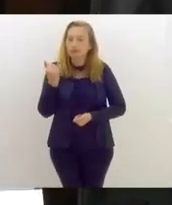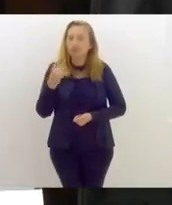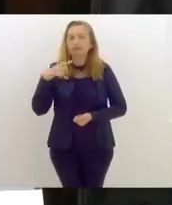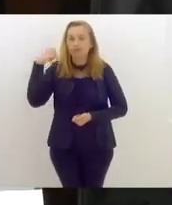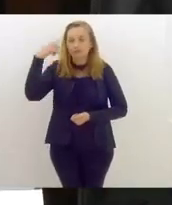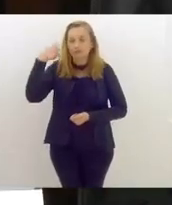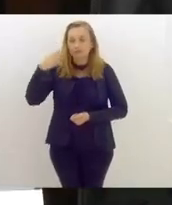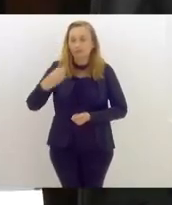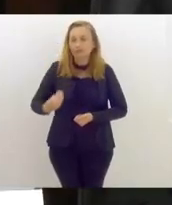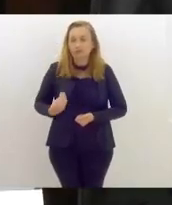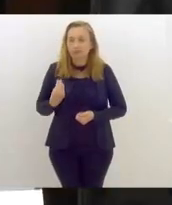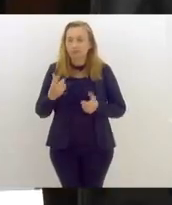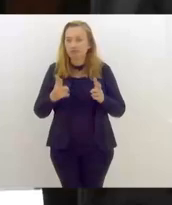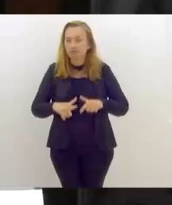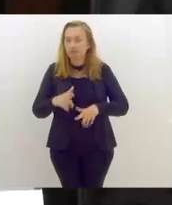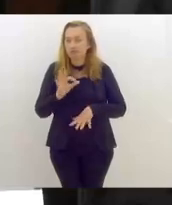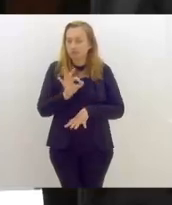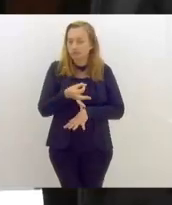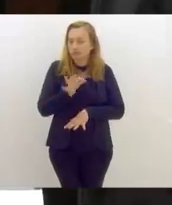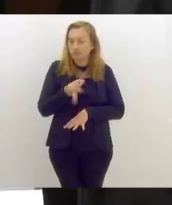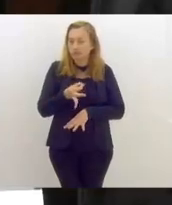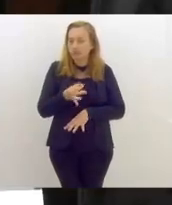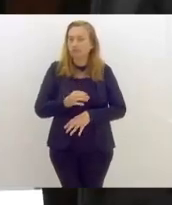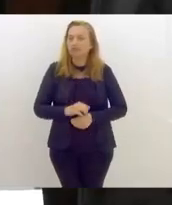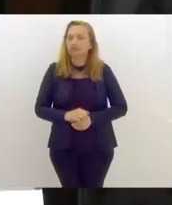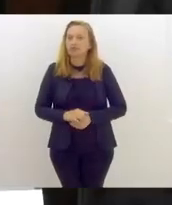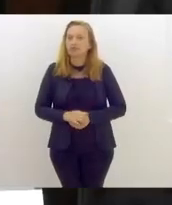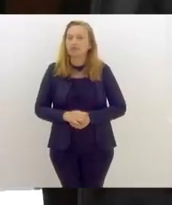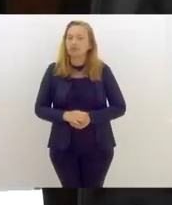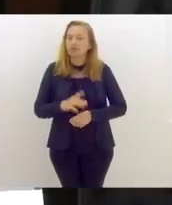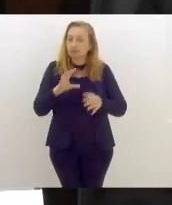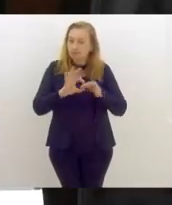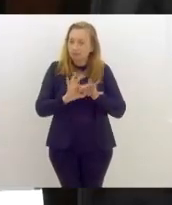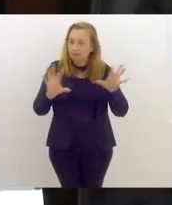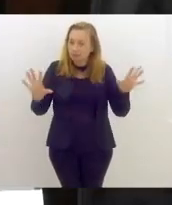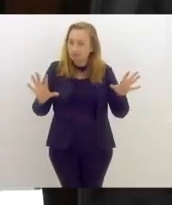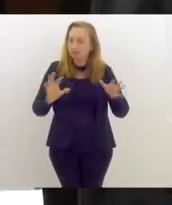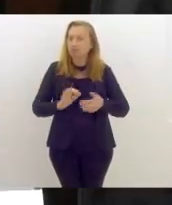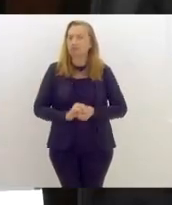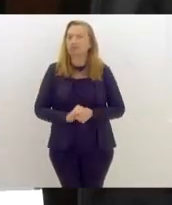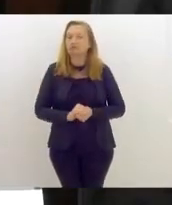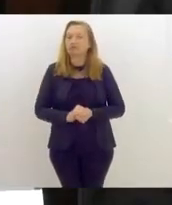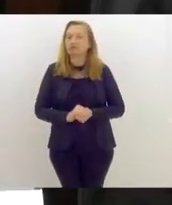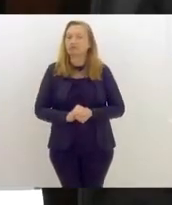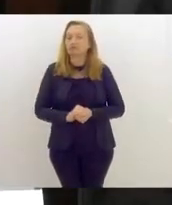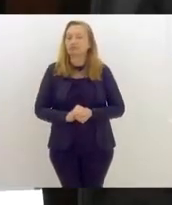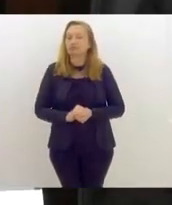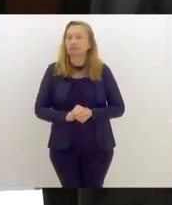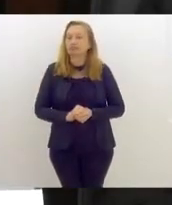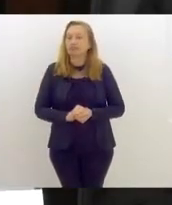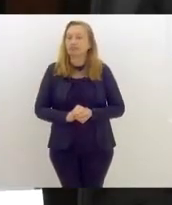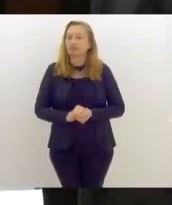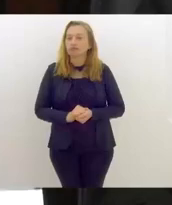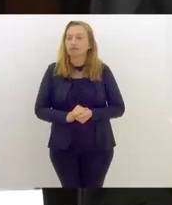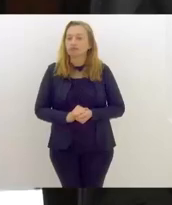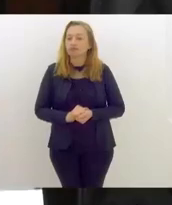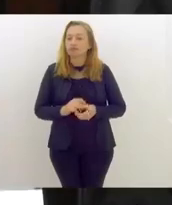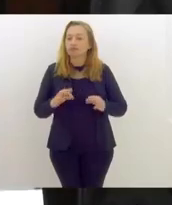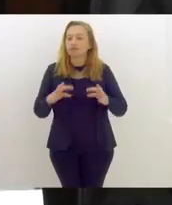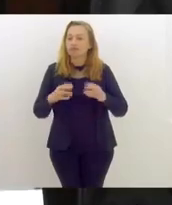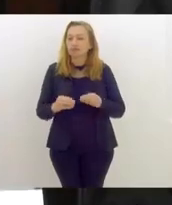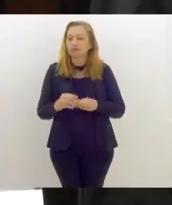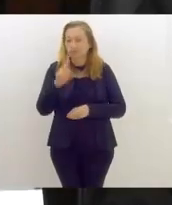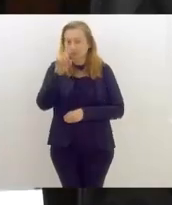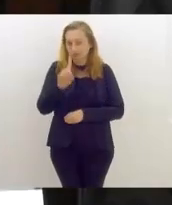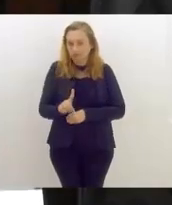Advogados presentes na certeza da garantia da democracia e na garantia sobretudo dos